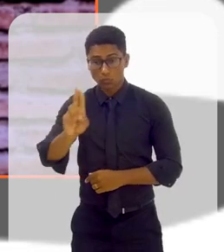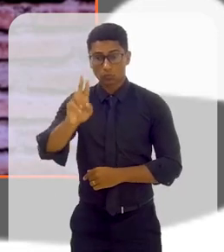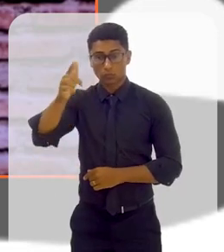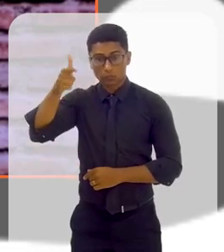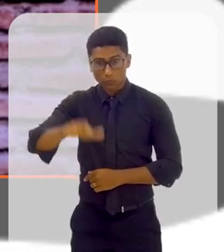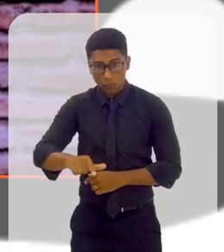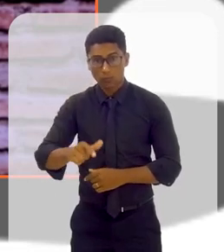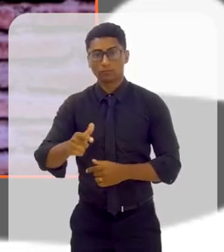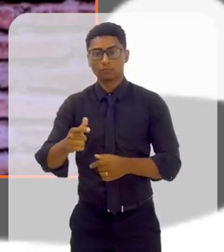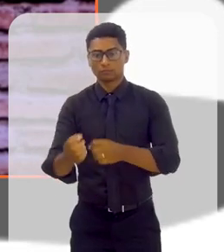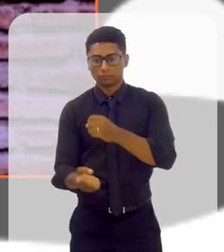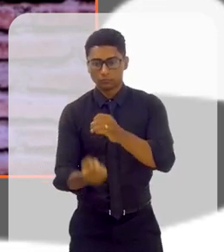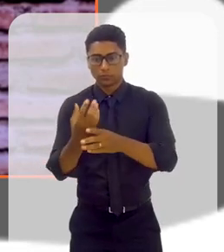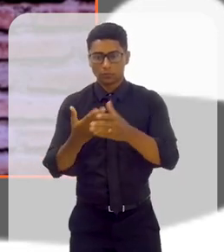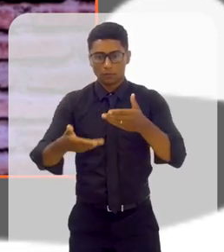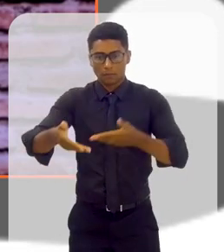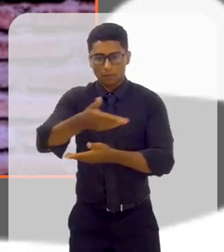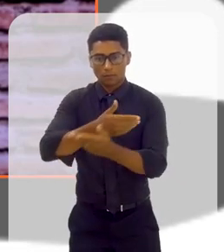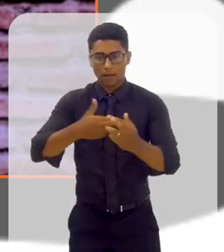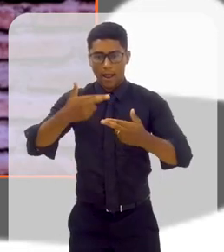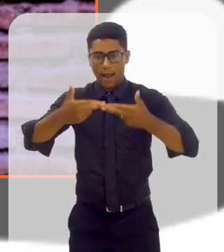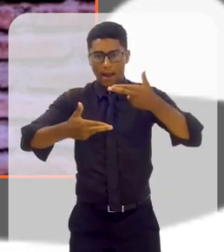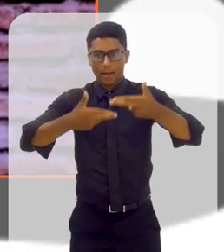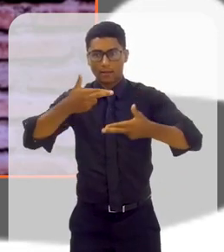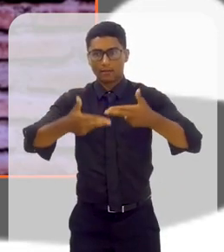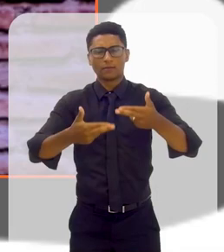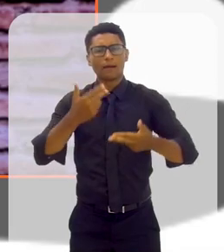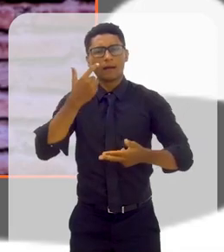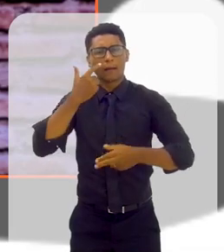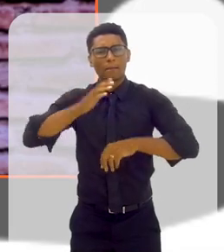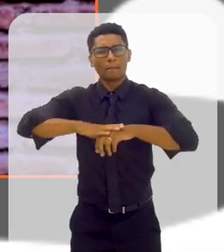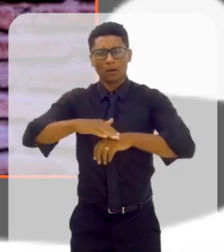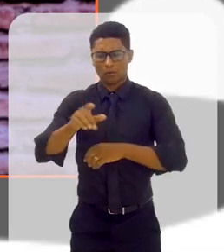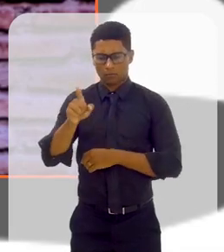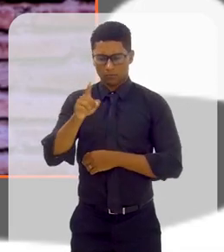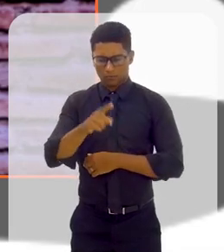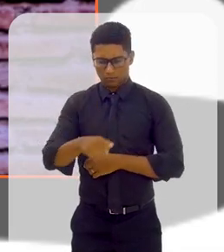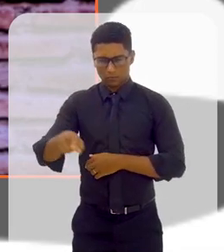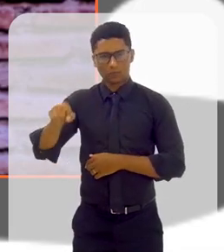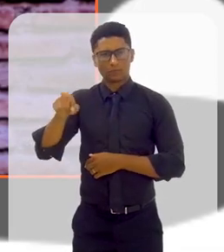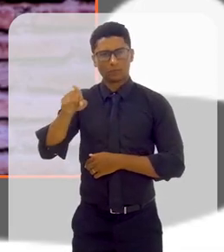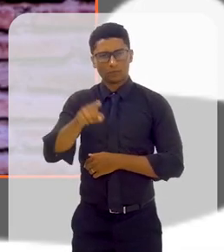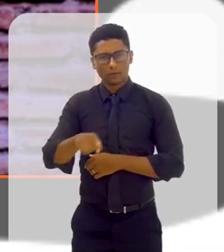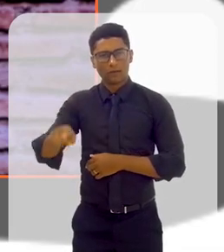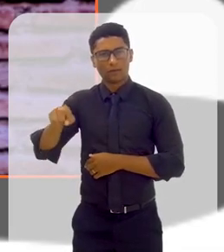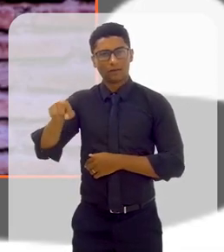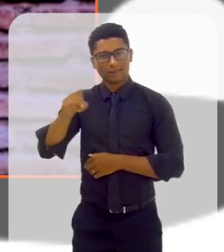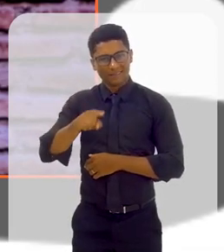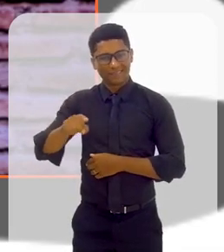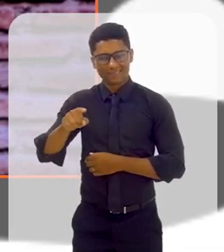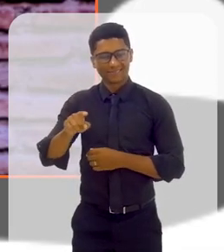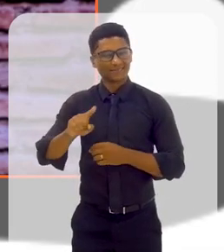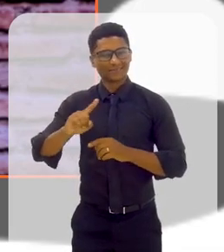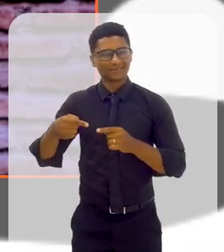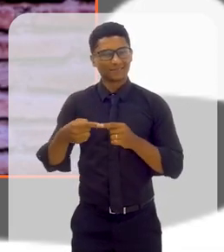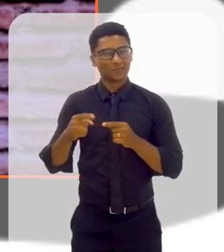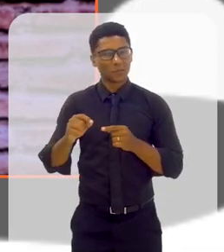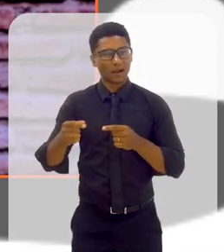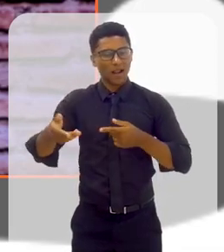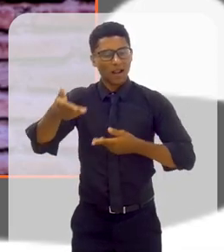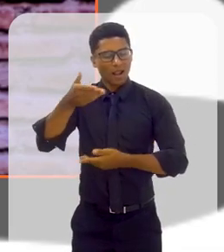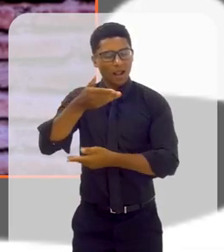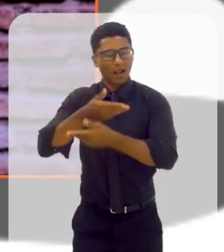remanufatura e reciclagem. Observe o formato da minha mão, ela faz loops, exatamente, para que o material não